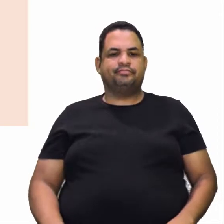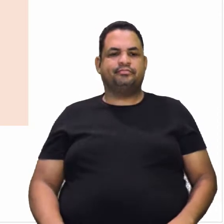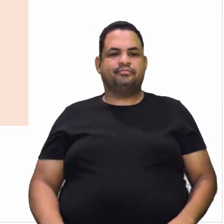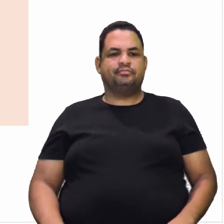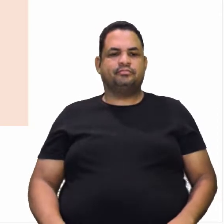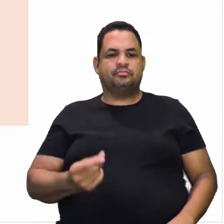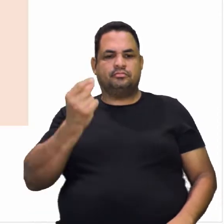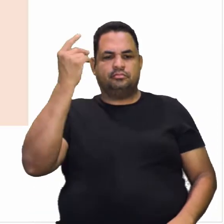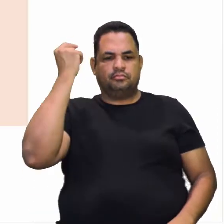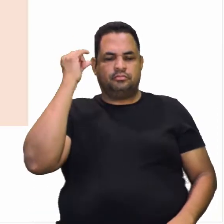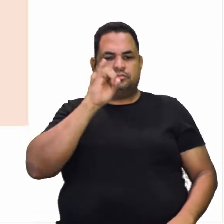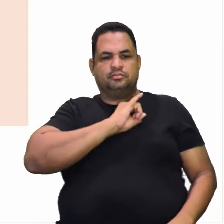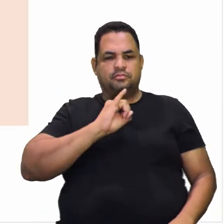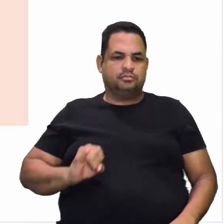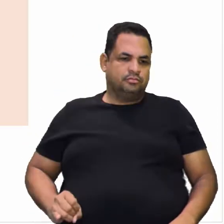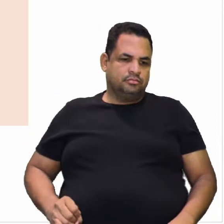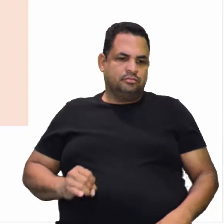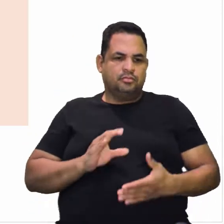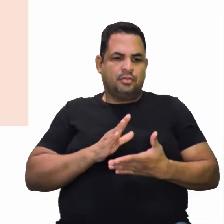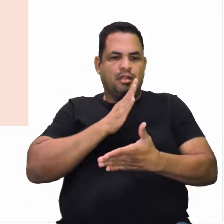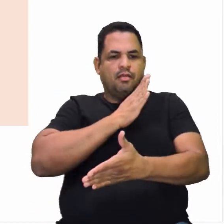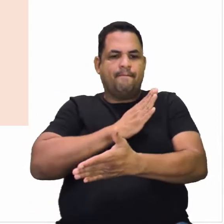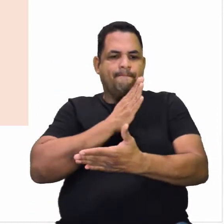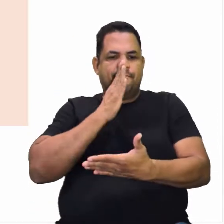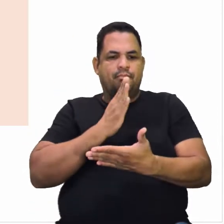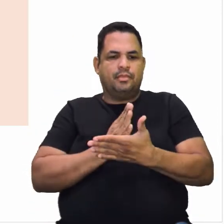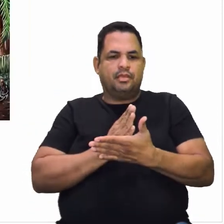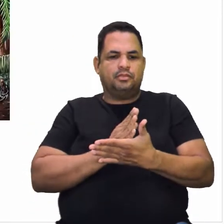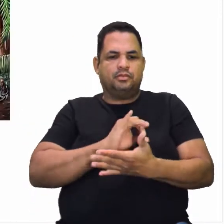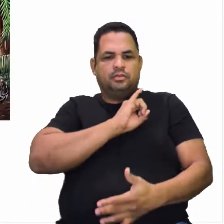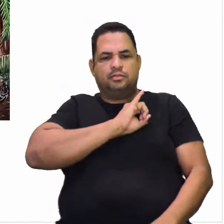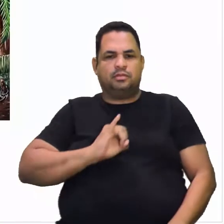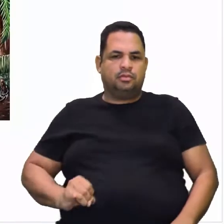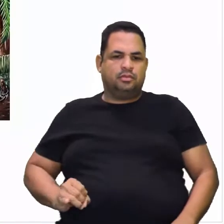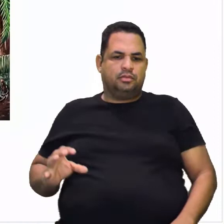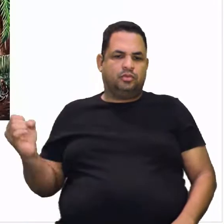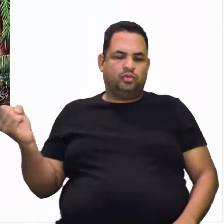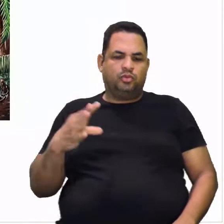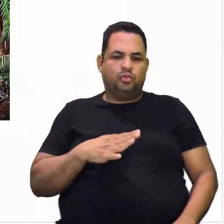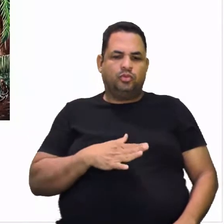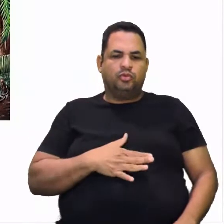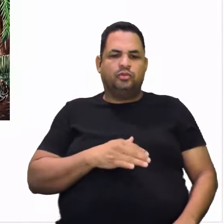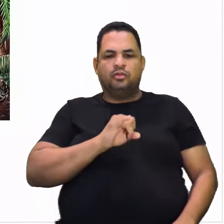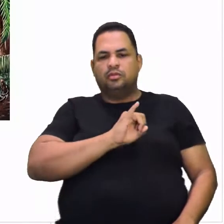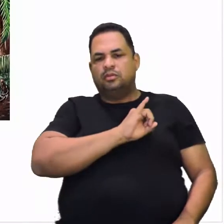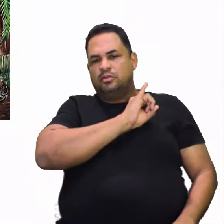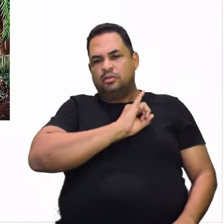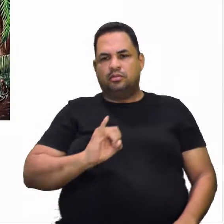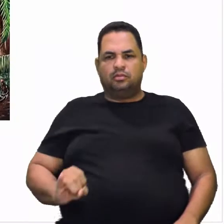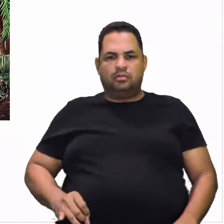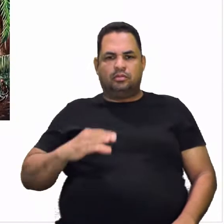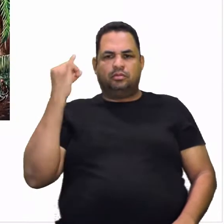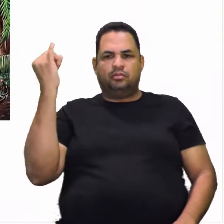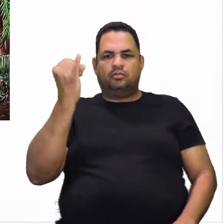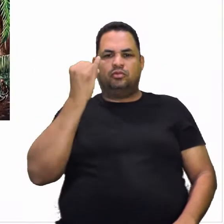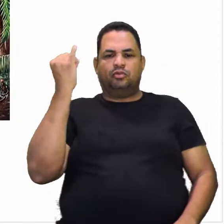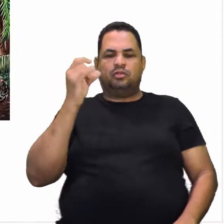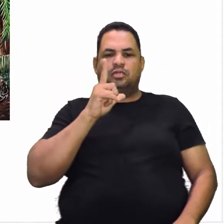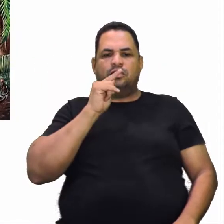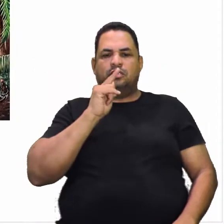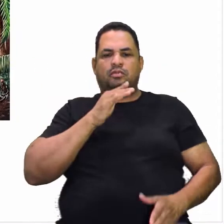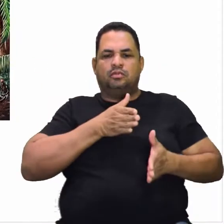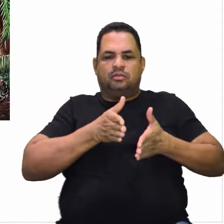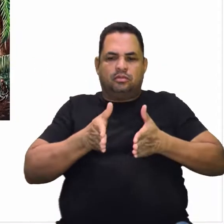Império, Médio Império e Novo Império. E essa importância aí do Rio Nilo? Qual